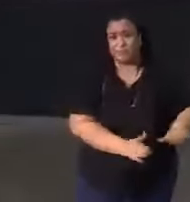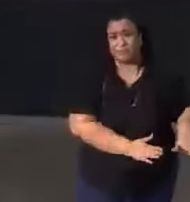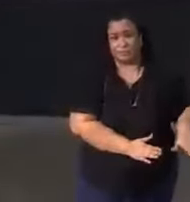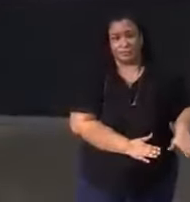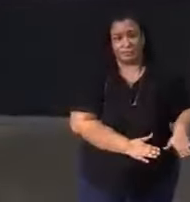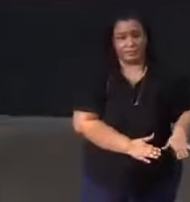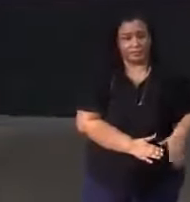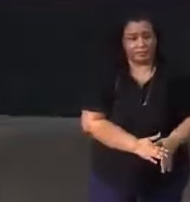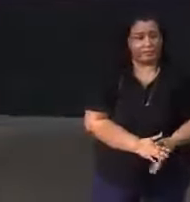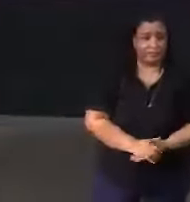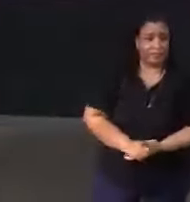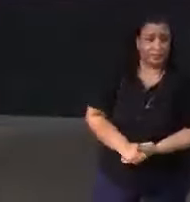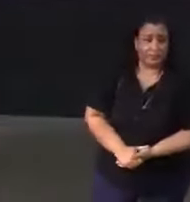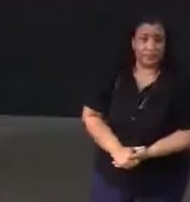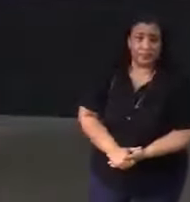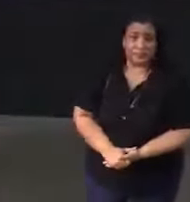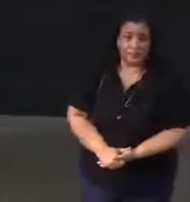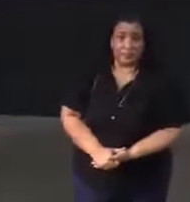Sabe que